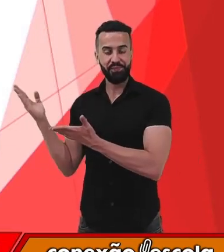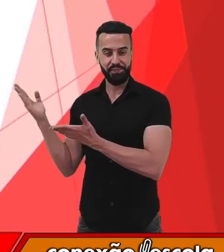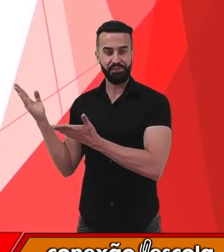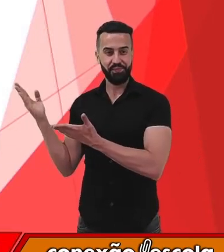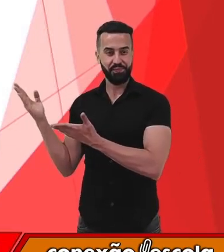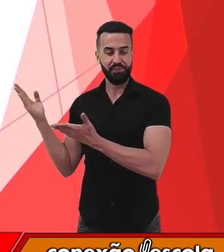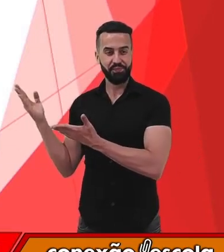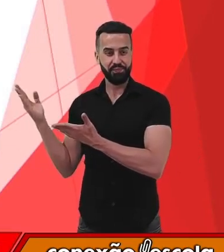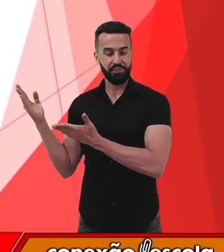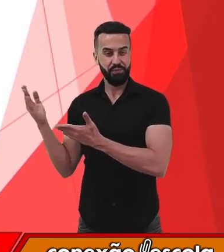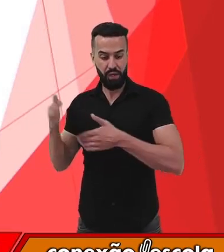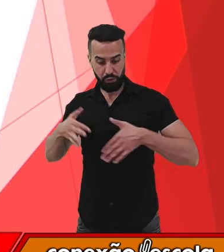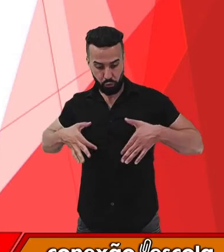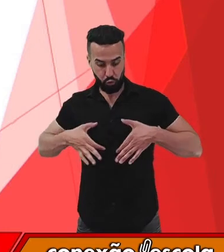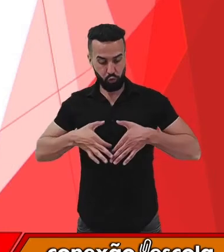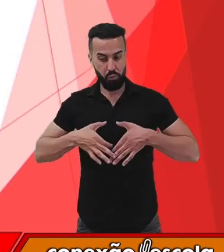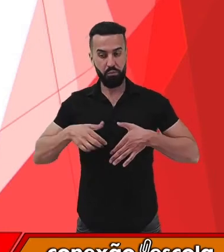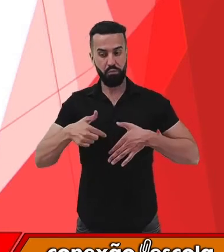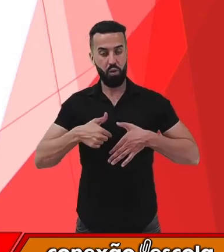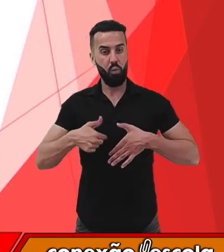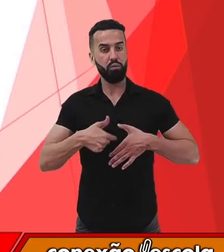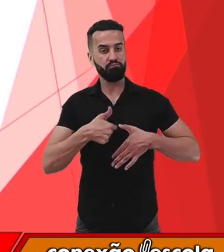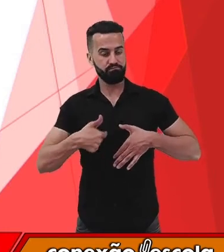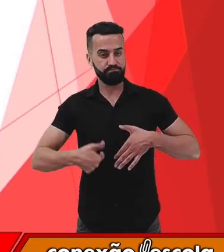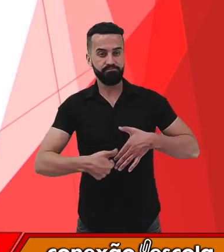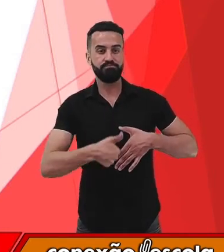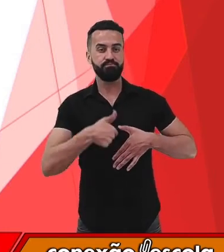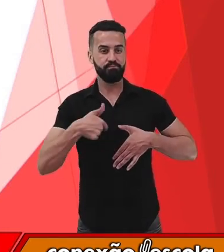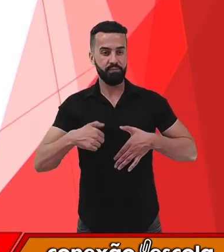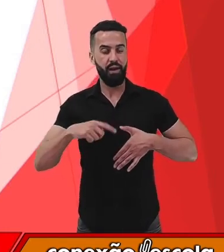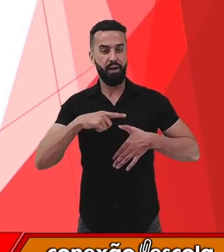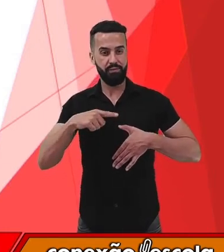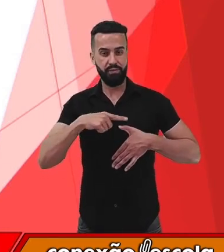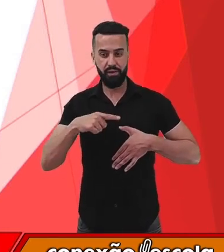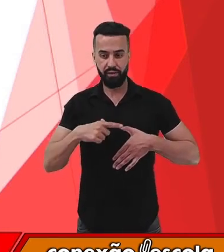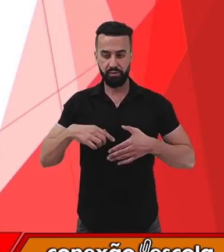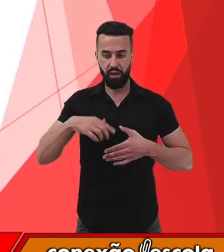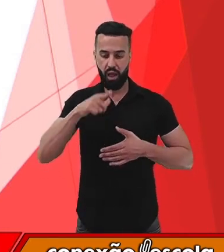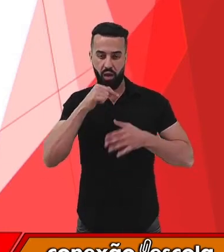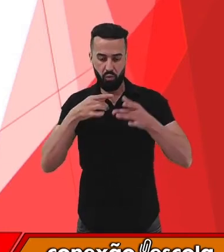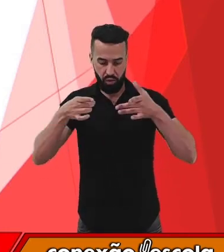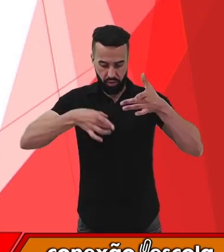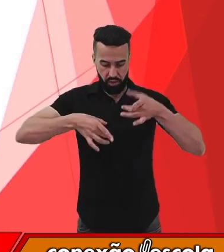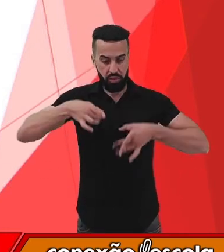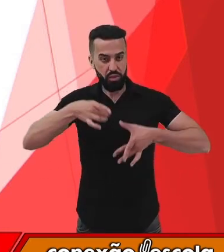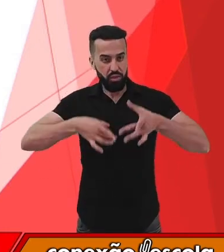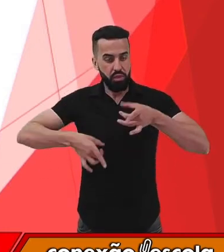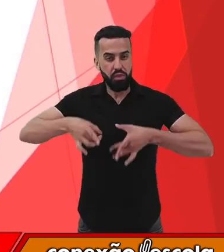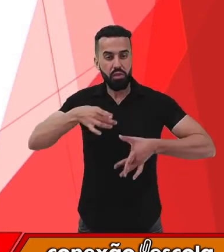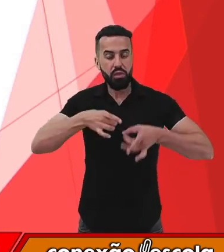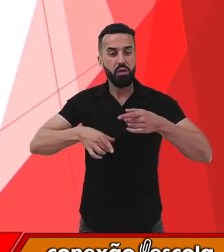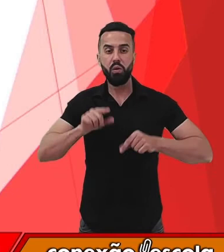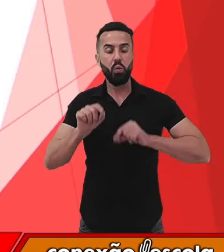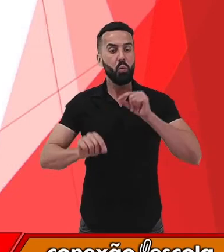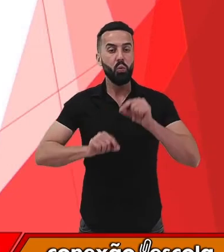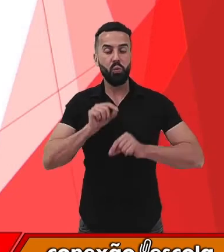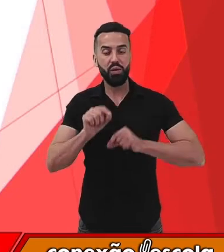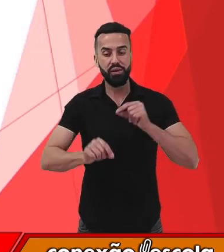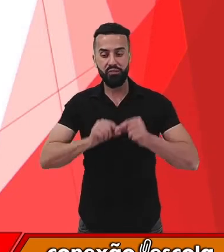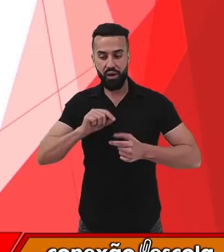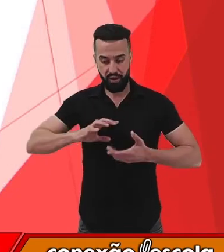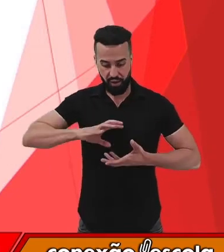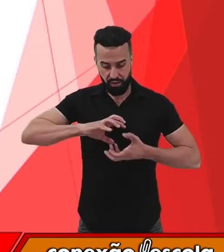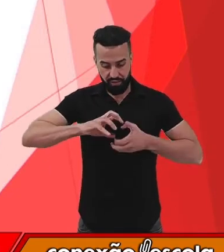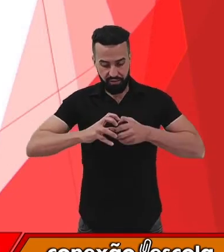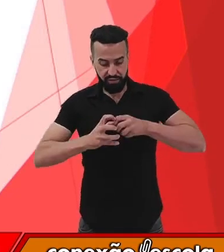no estômago, com o auxílio do suco gástrico fabricado por ele, vai acontecer o processo de digestão